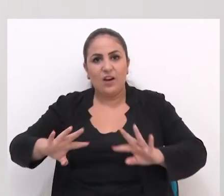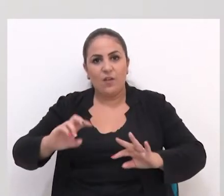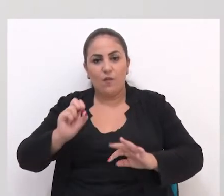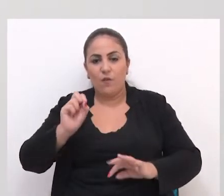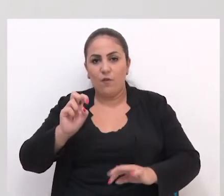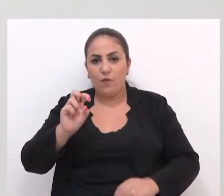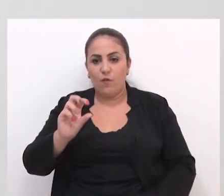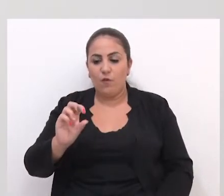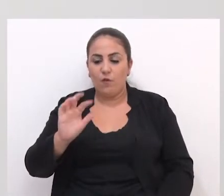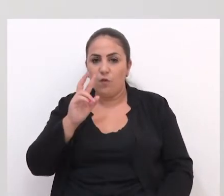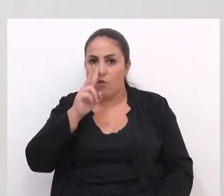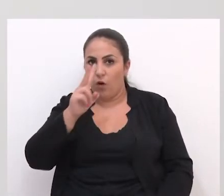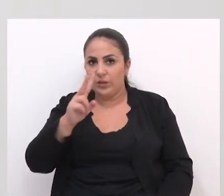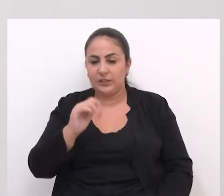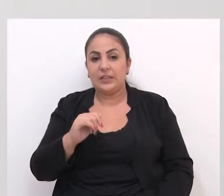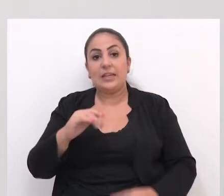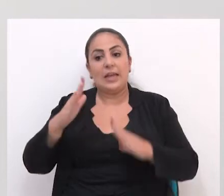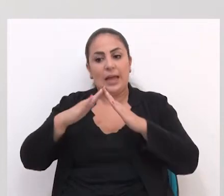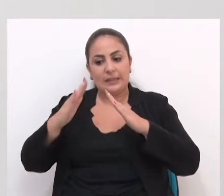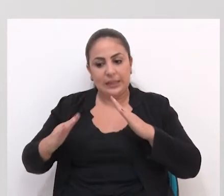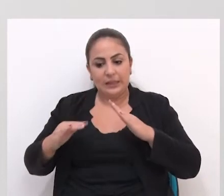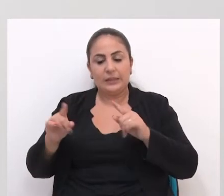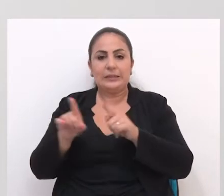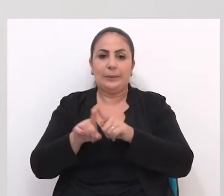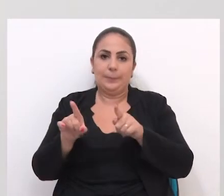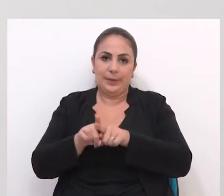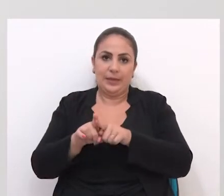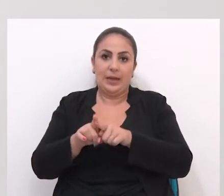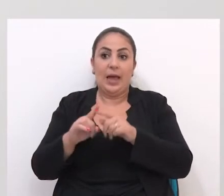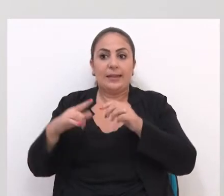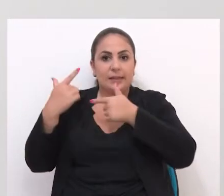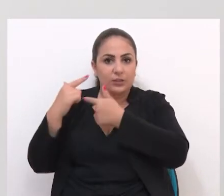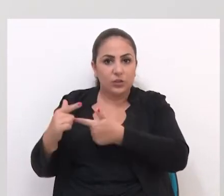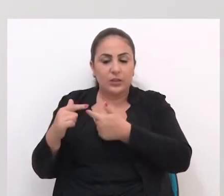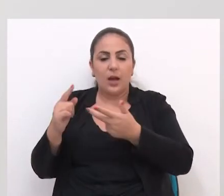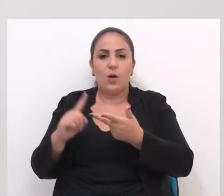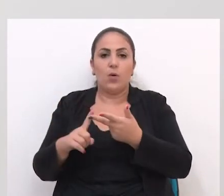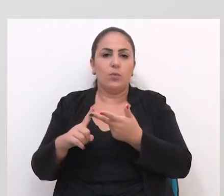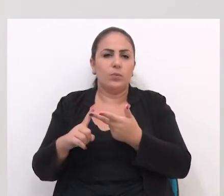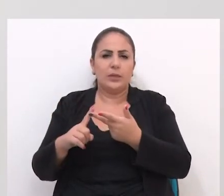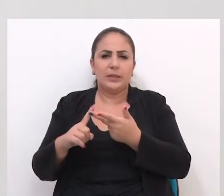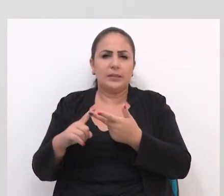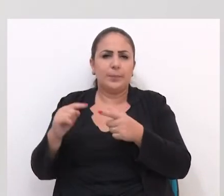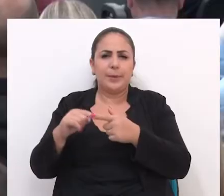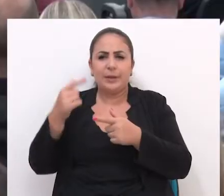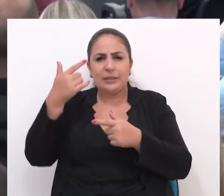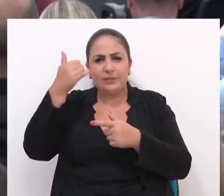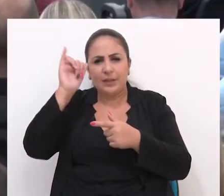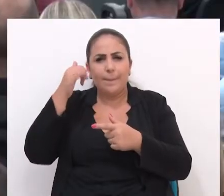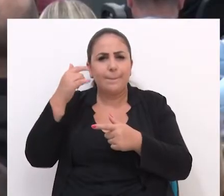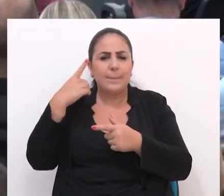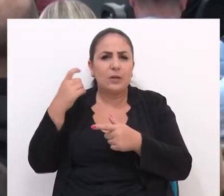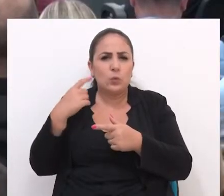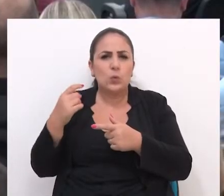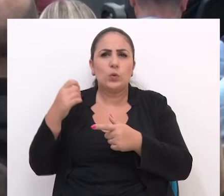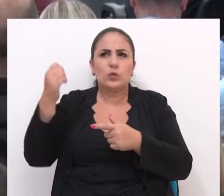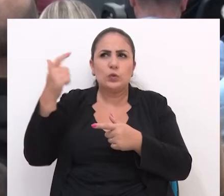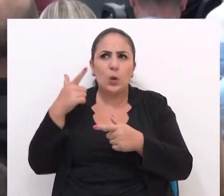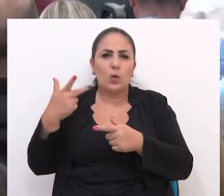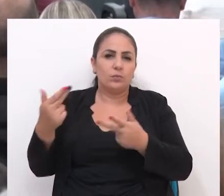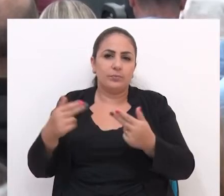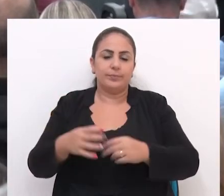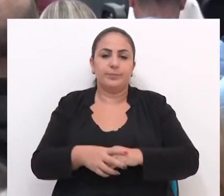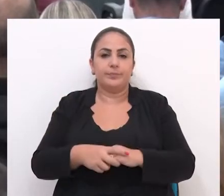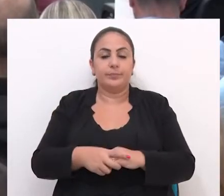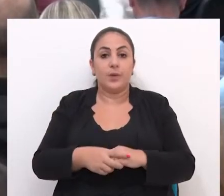inovando, então, além das telhas tradicionais, as telhas termoacústicas e painéis isotérmicos. E por hoje ser referência